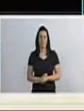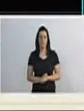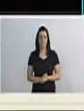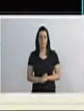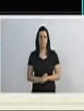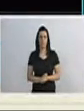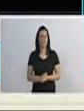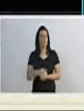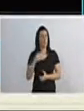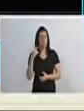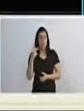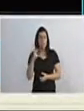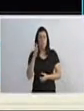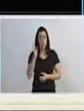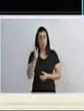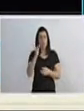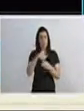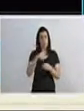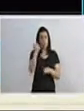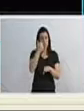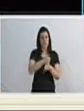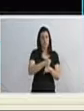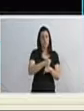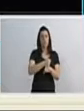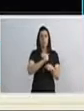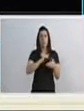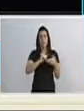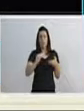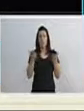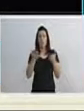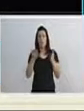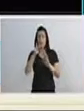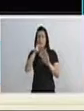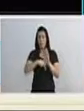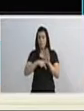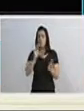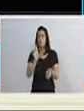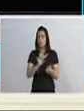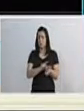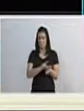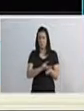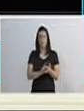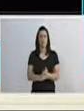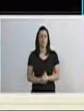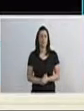Lembro, senhores vereadores, que foi votado substitutivo, foi rejeitado e agora é o projeto.